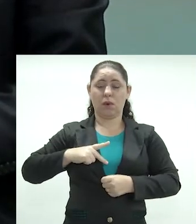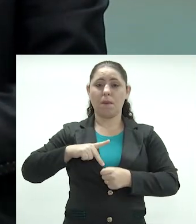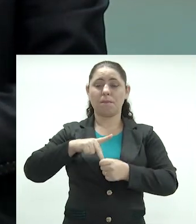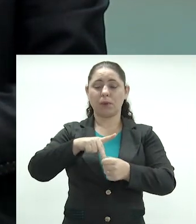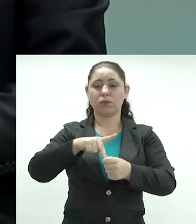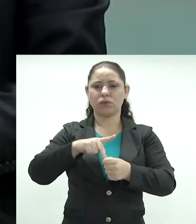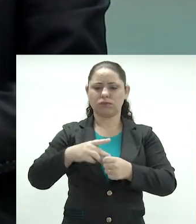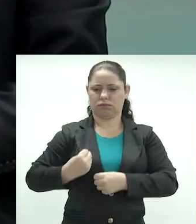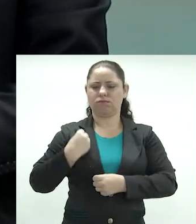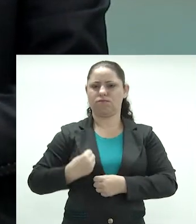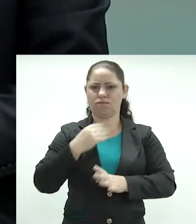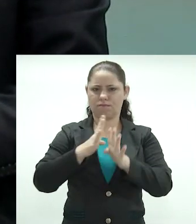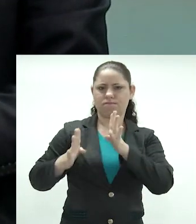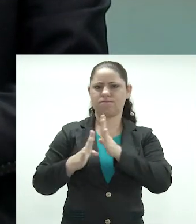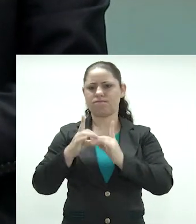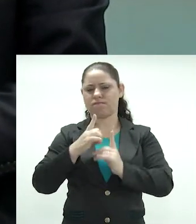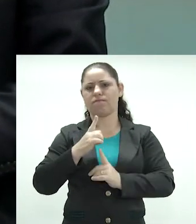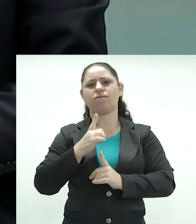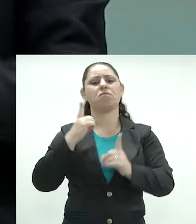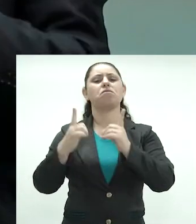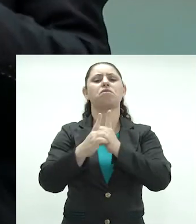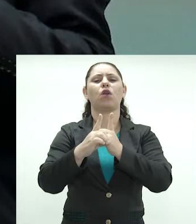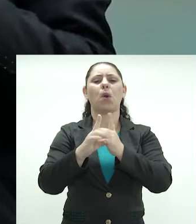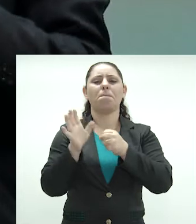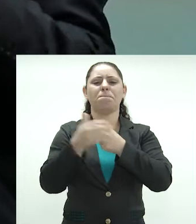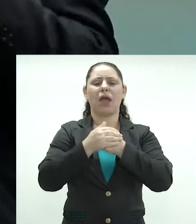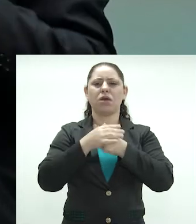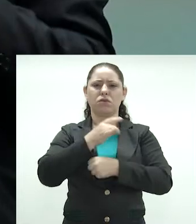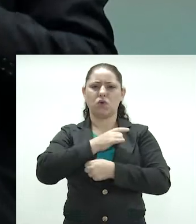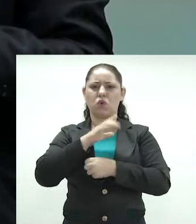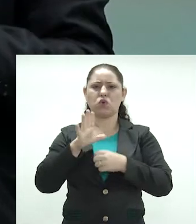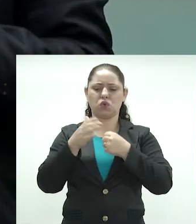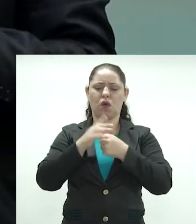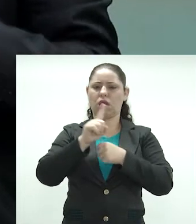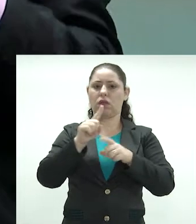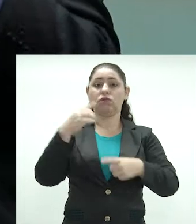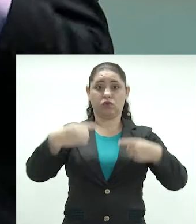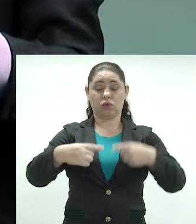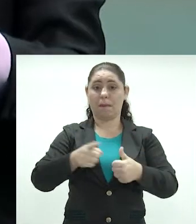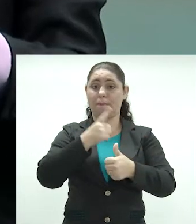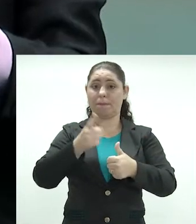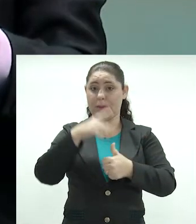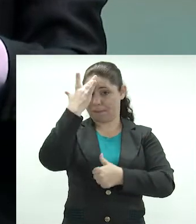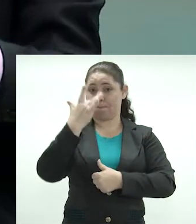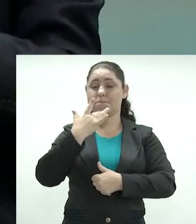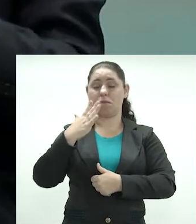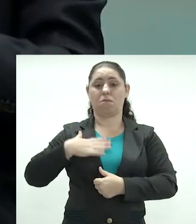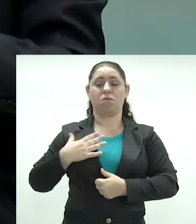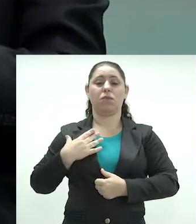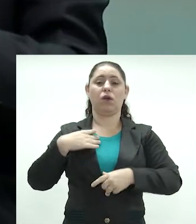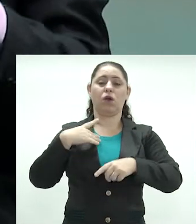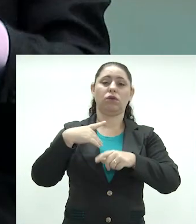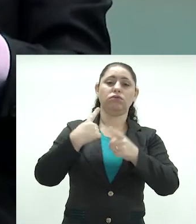esteve presente, promotores participaram na linha de frente. Então nós não ficamos acuados, escondidos, nós fomos para a discussão. Então esse é um